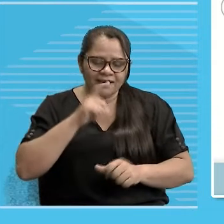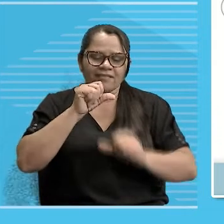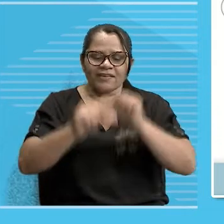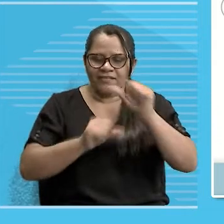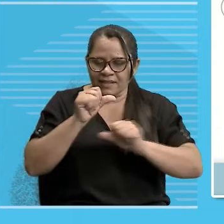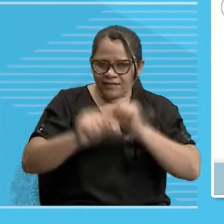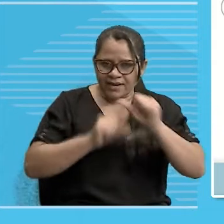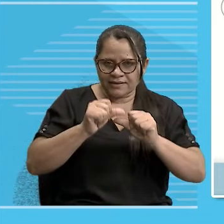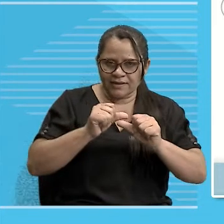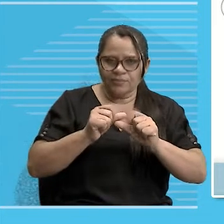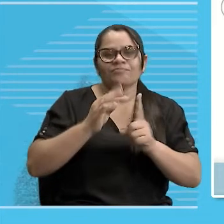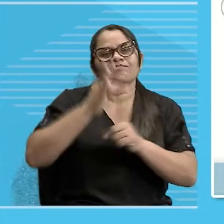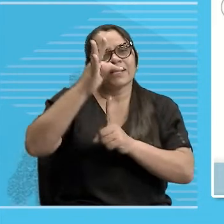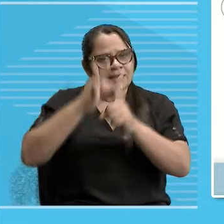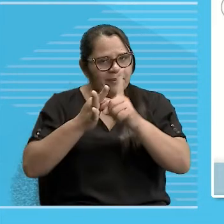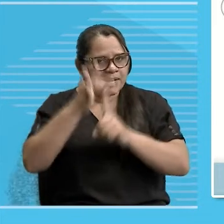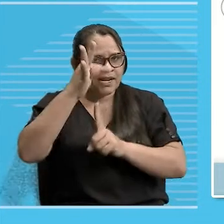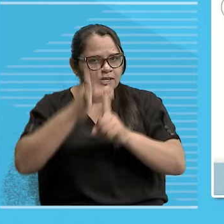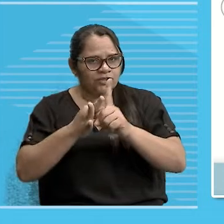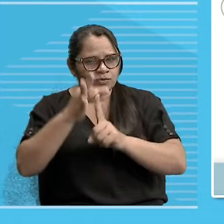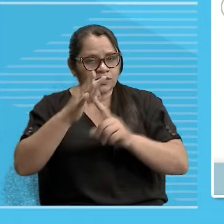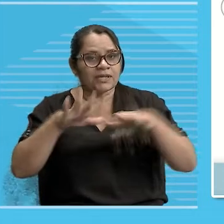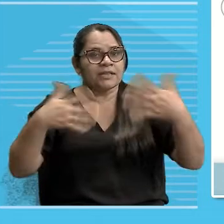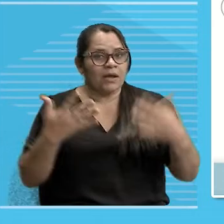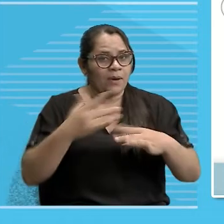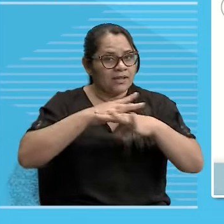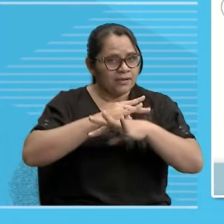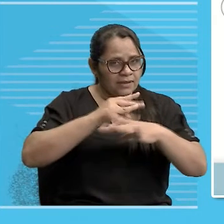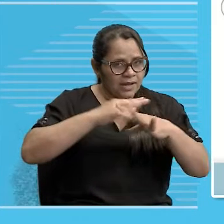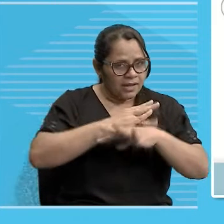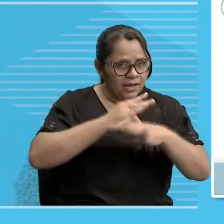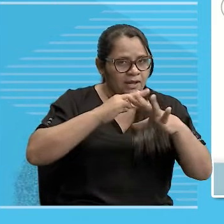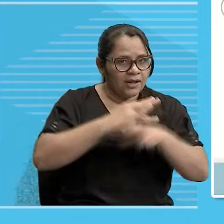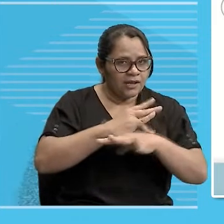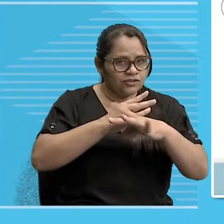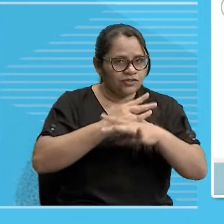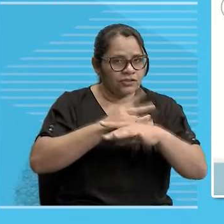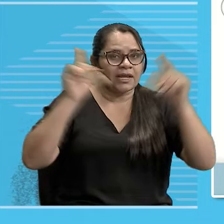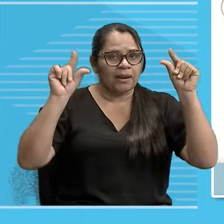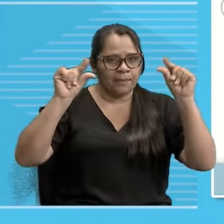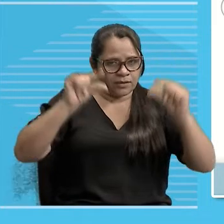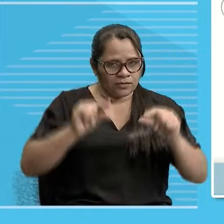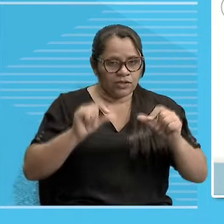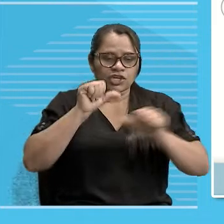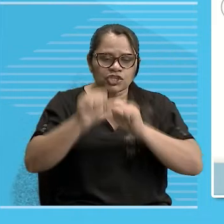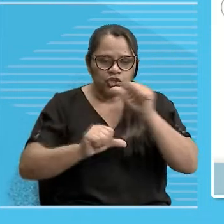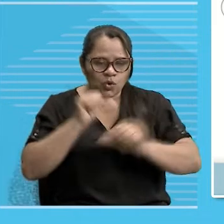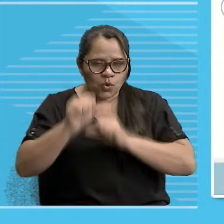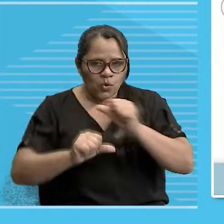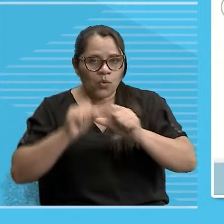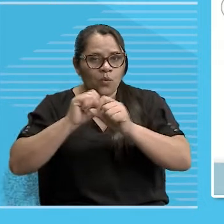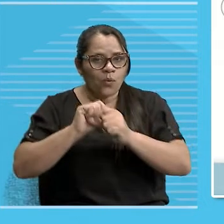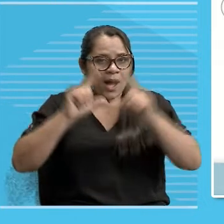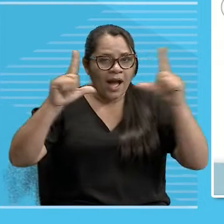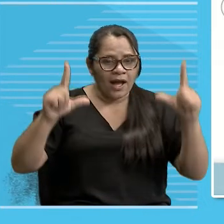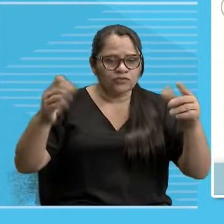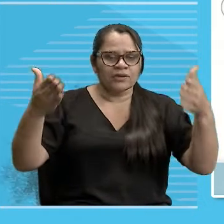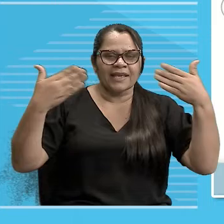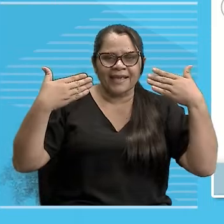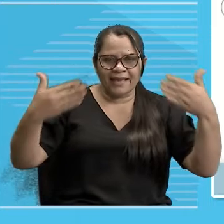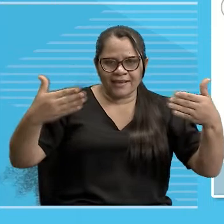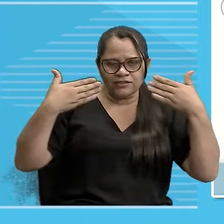né? A cidade saiu de uma temperatura mais baixa e finalizou o dia com uma temperatura mais